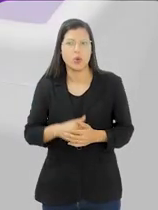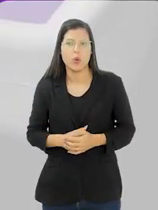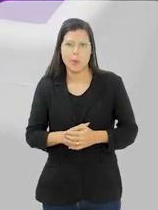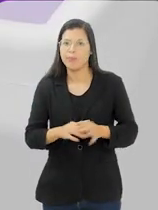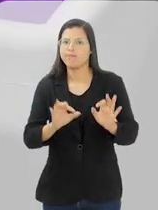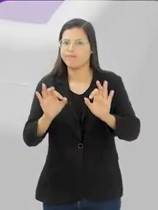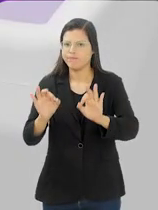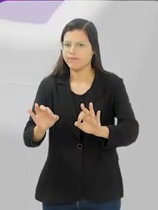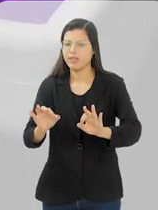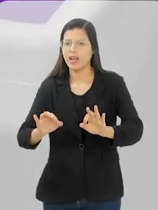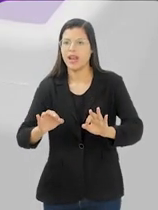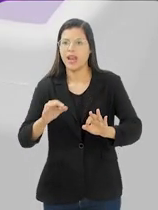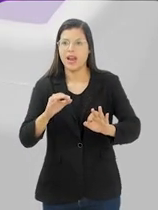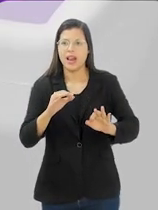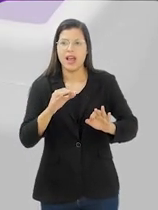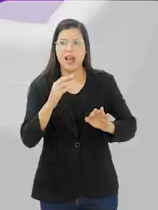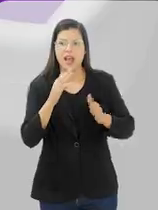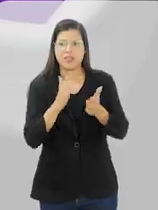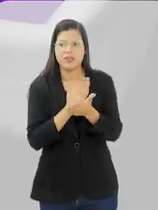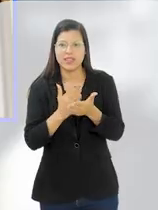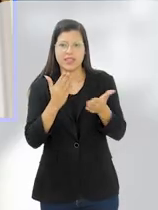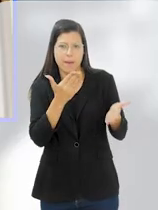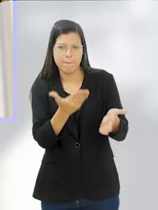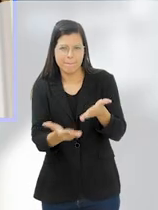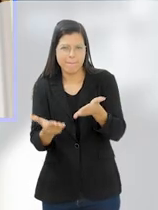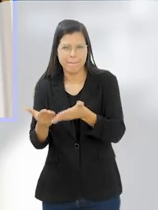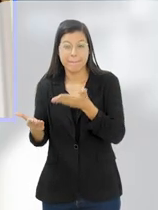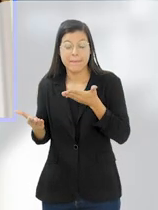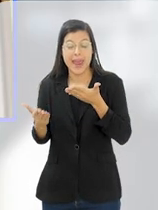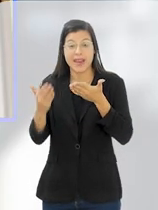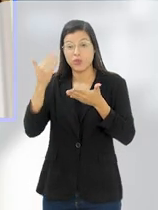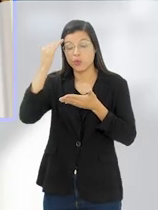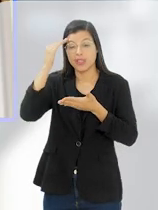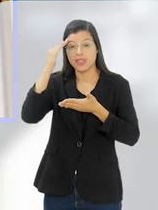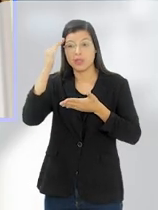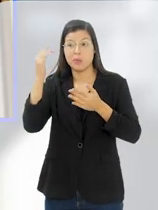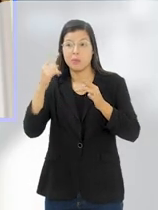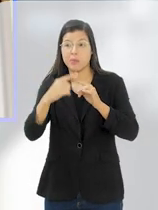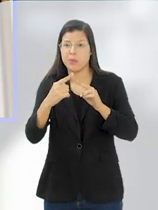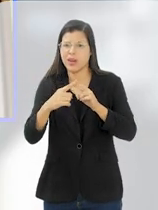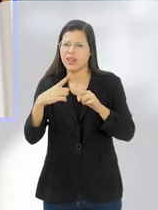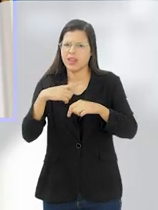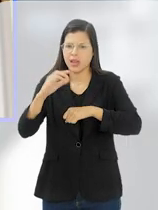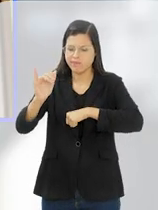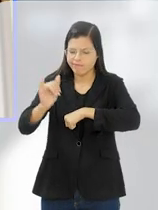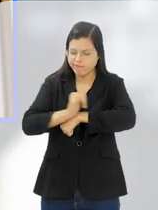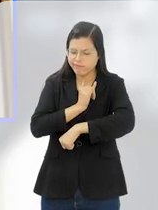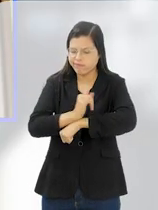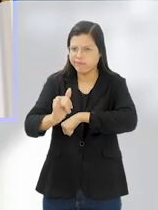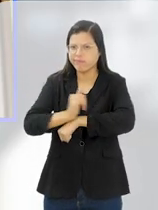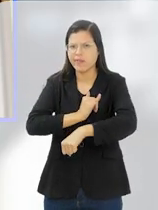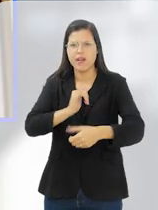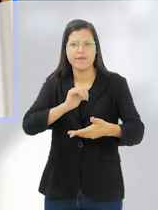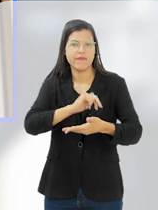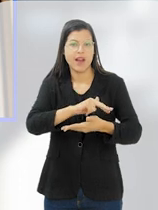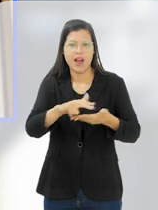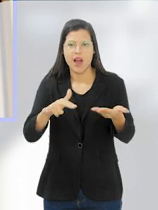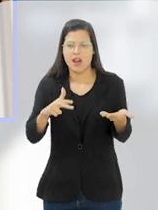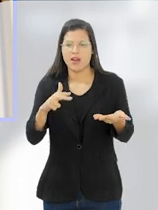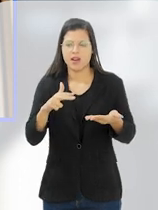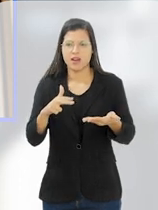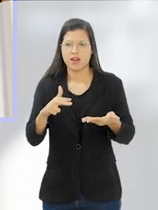ele sabe e acaba perdendo a noção, porque os cassinos induzem eles têm vários mecanismos